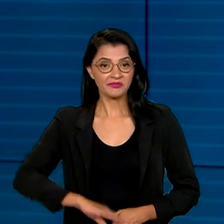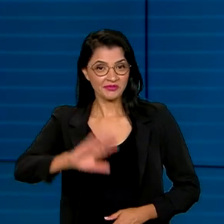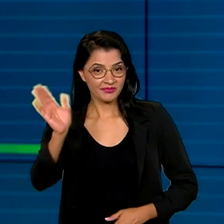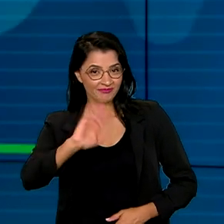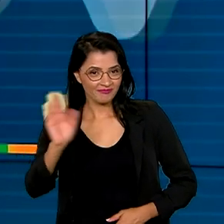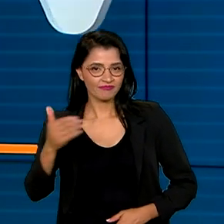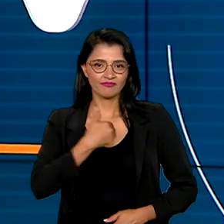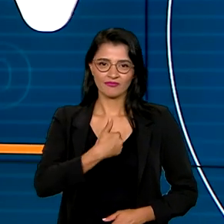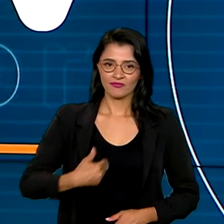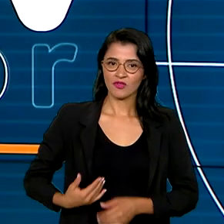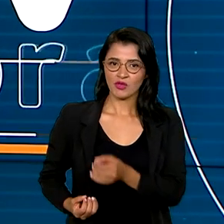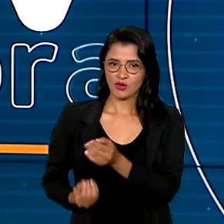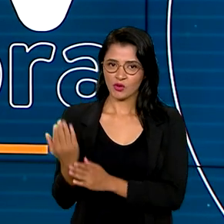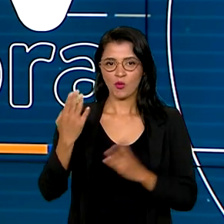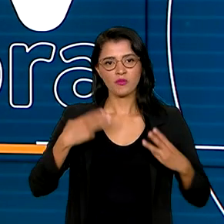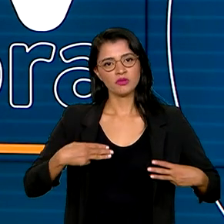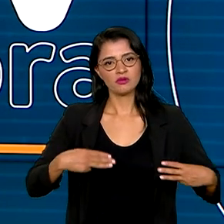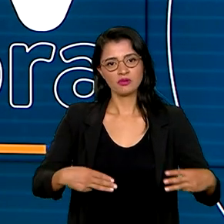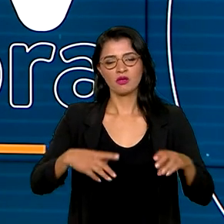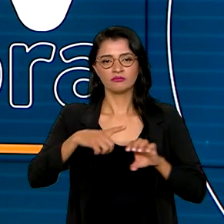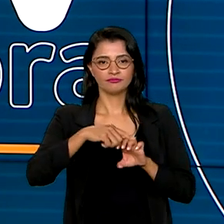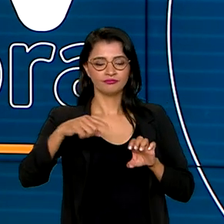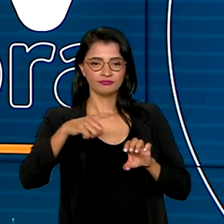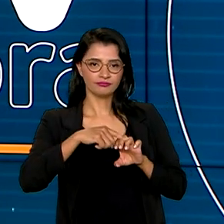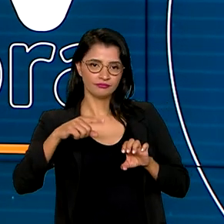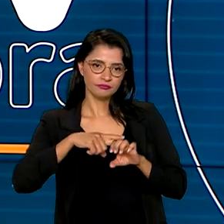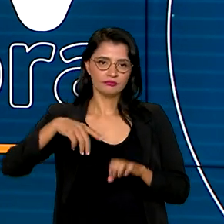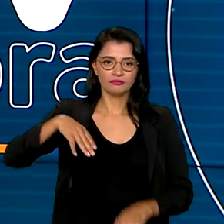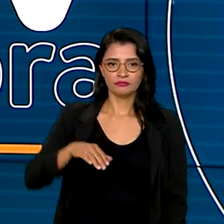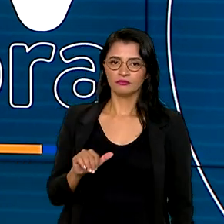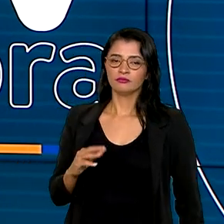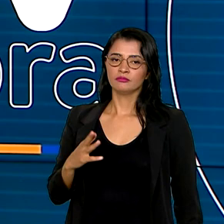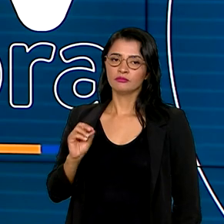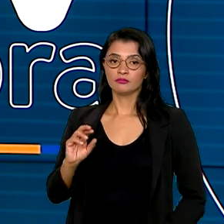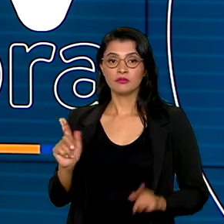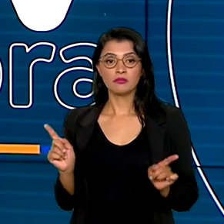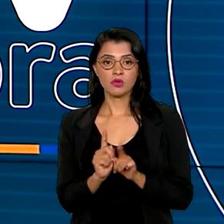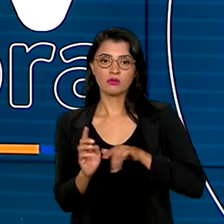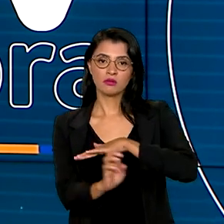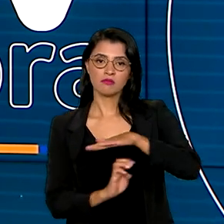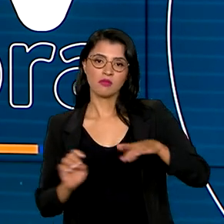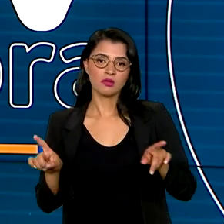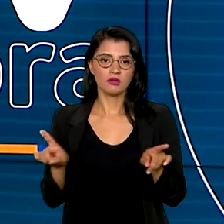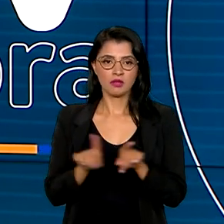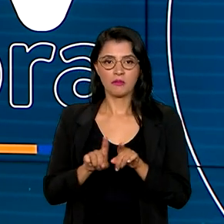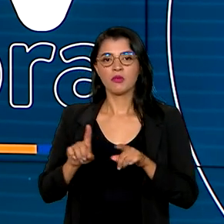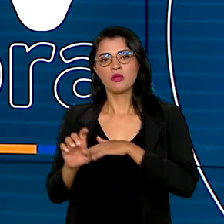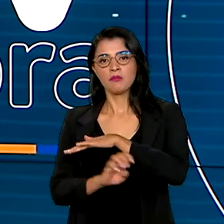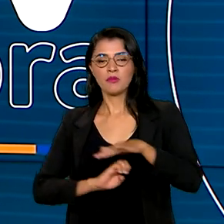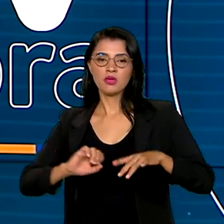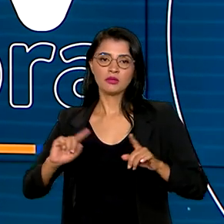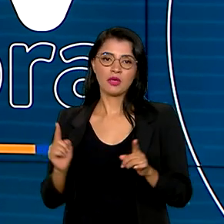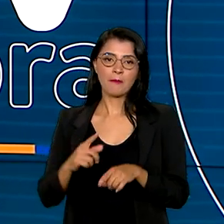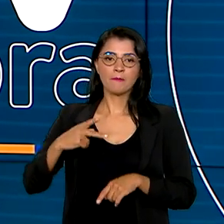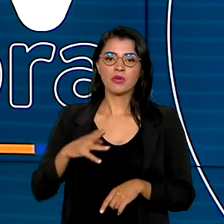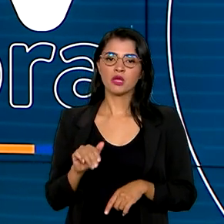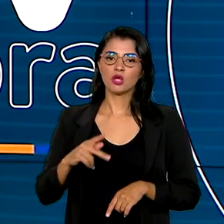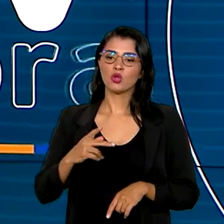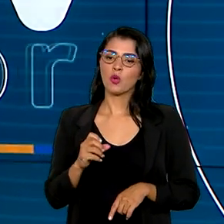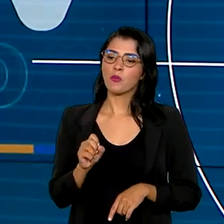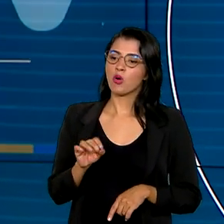Olá o governo criou o Ministério do empreendedorismo da microempresa e da empresa de pequeno porte